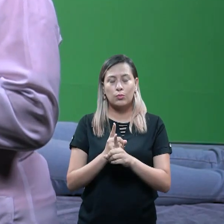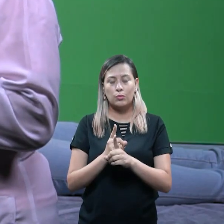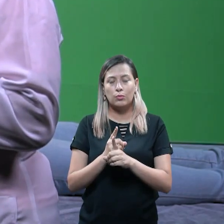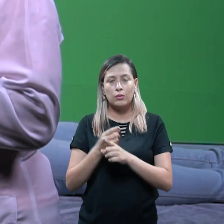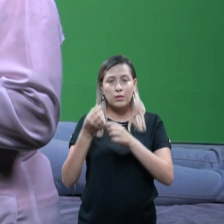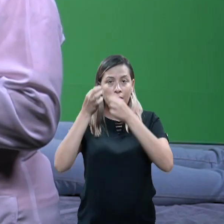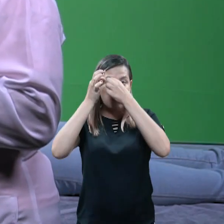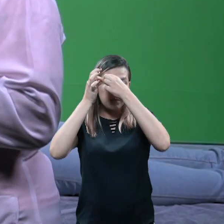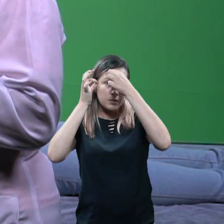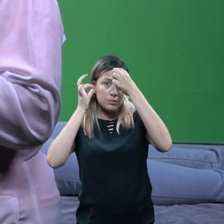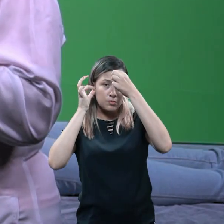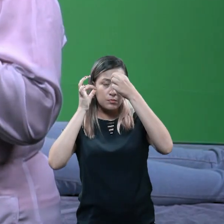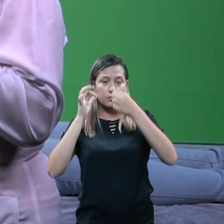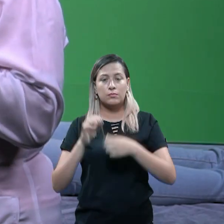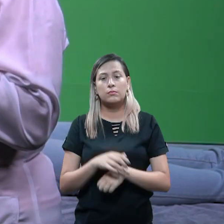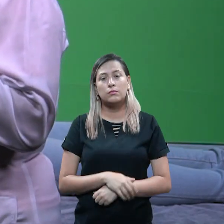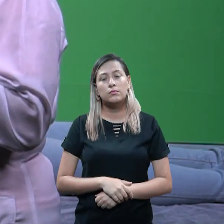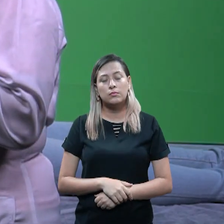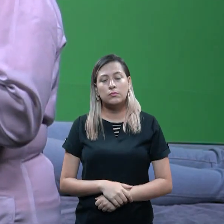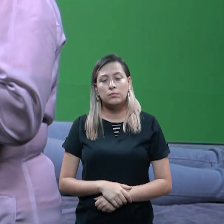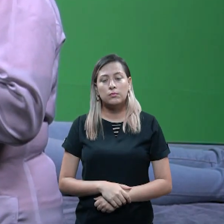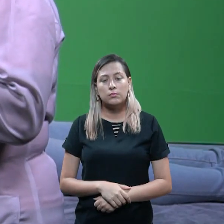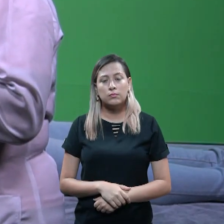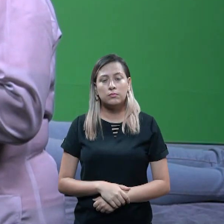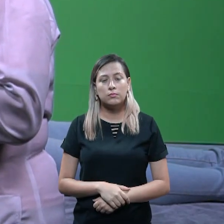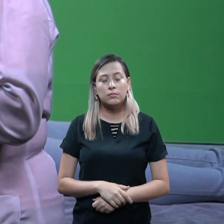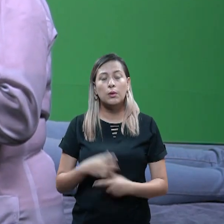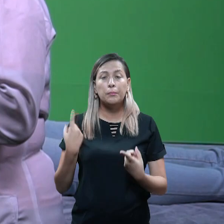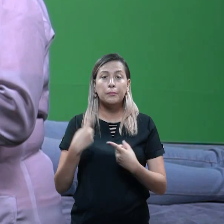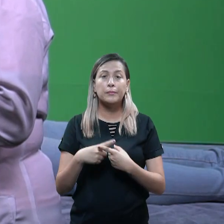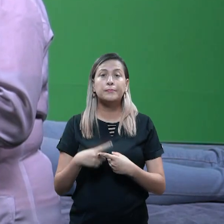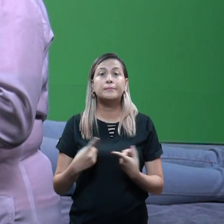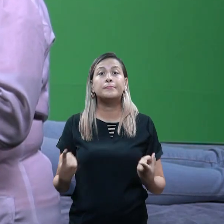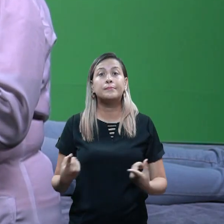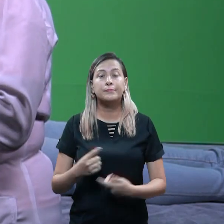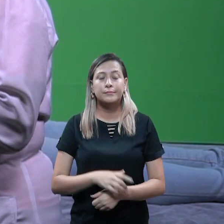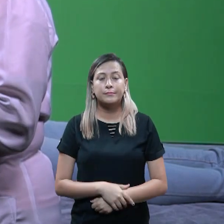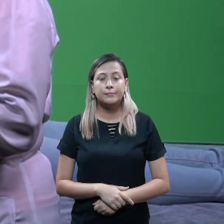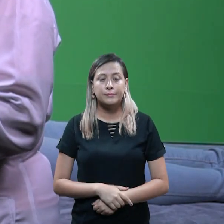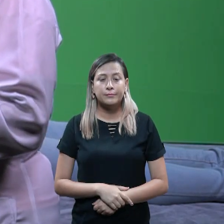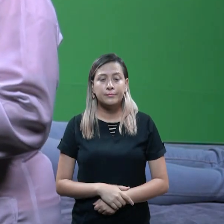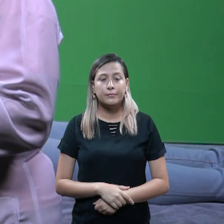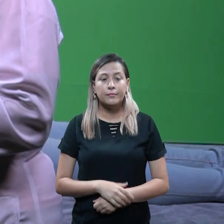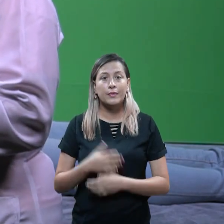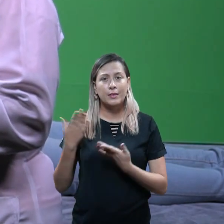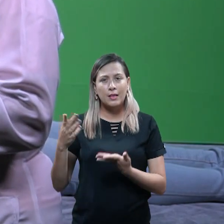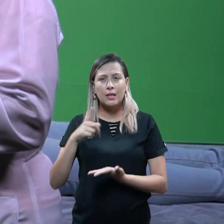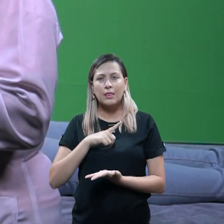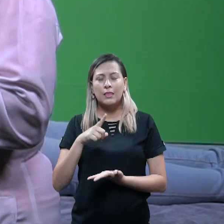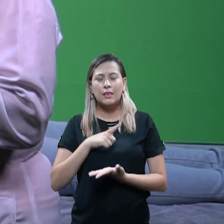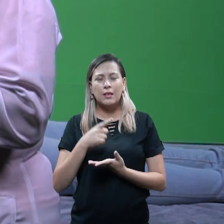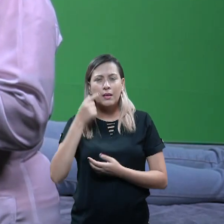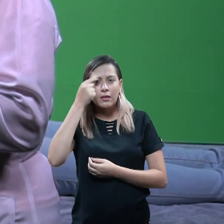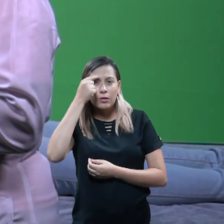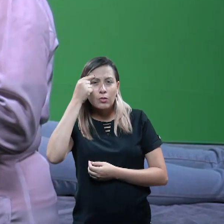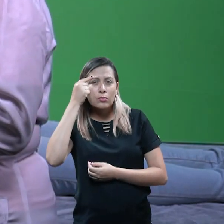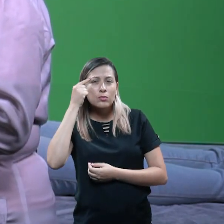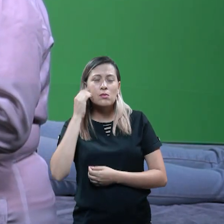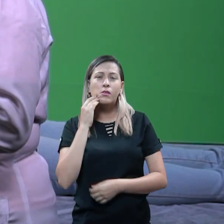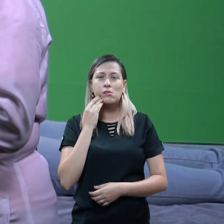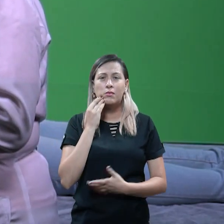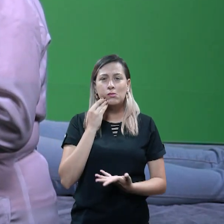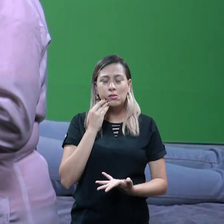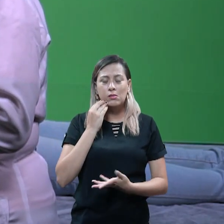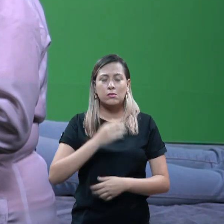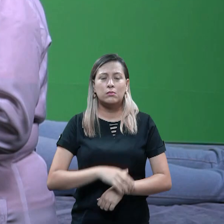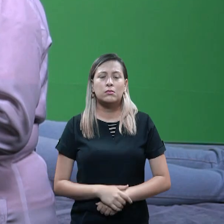sobrancelha da nossa cliente. Por quê? Porque ela tem um pouco de falhas, certo? Então, o que